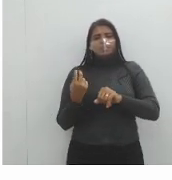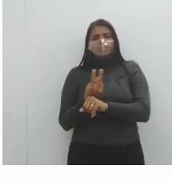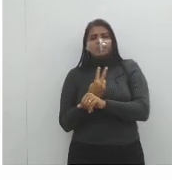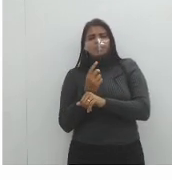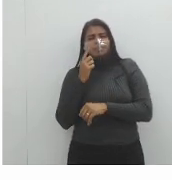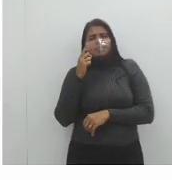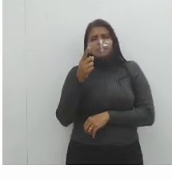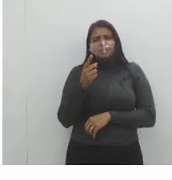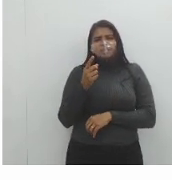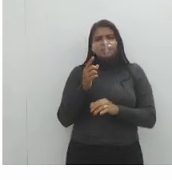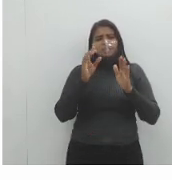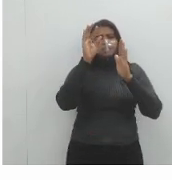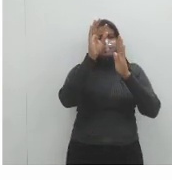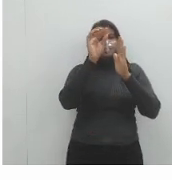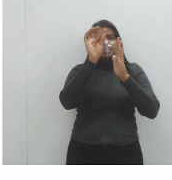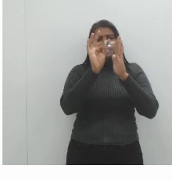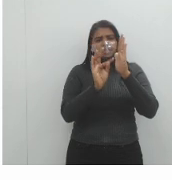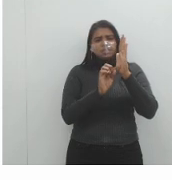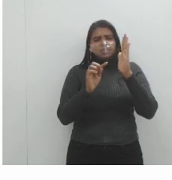o elemento químico na